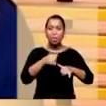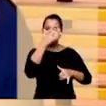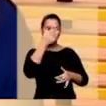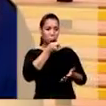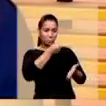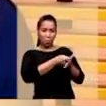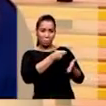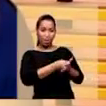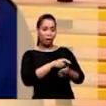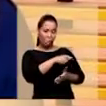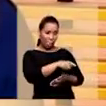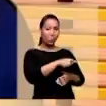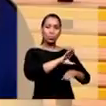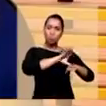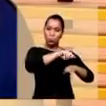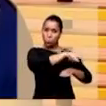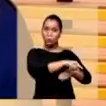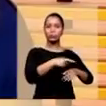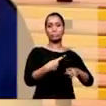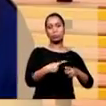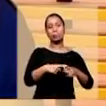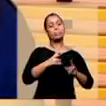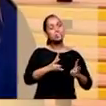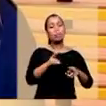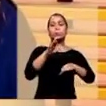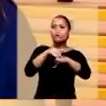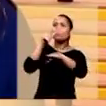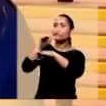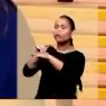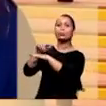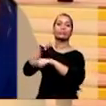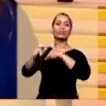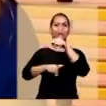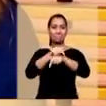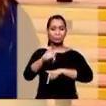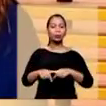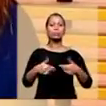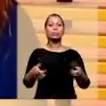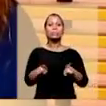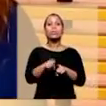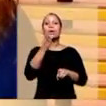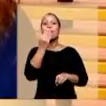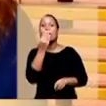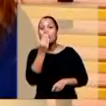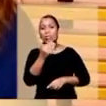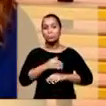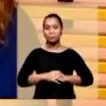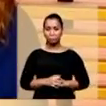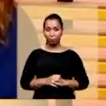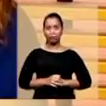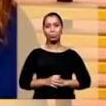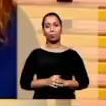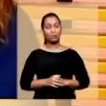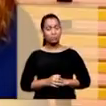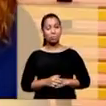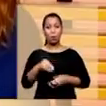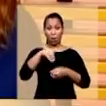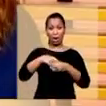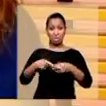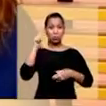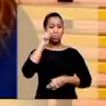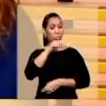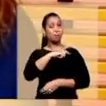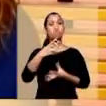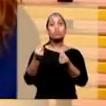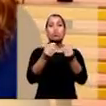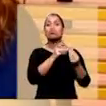área que, apesar da recessão, sempre tem contratação. A área de alimentação, em Rio